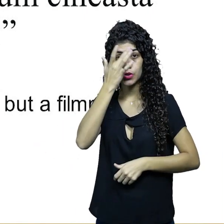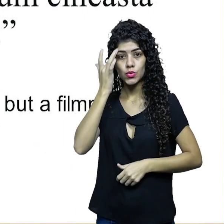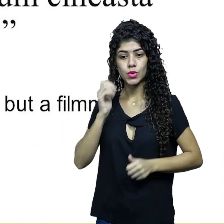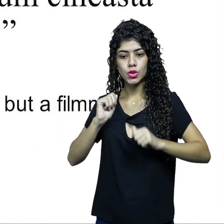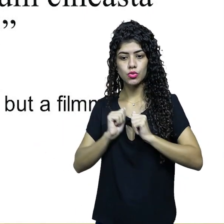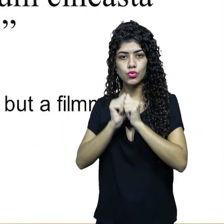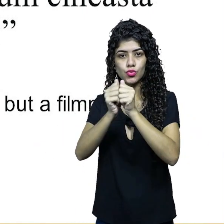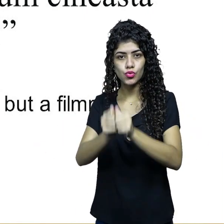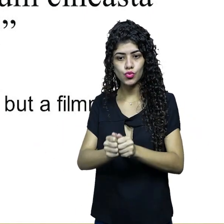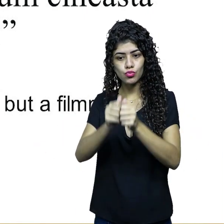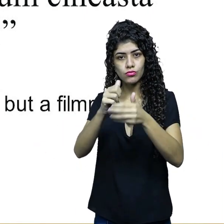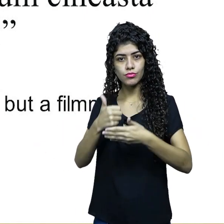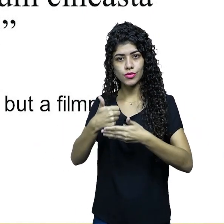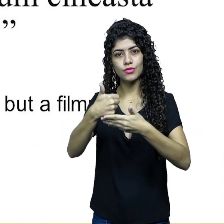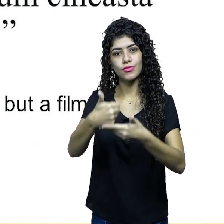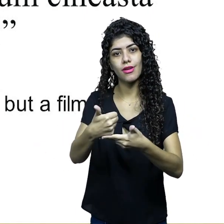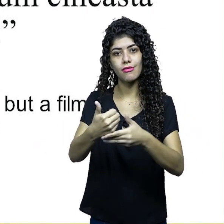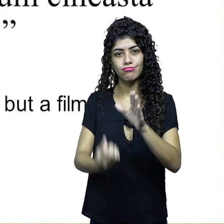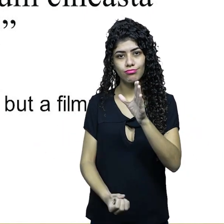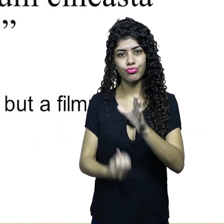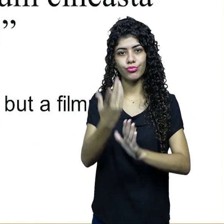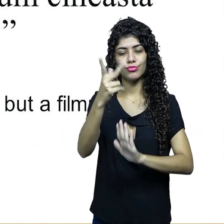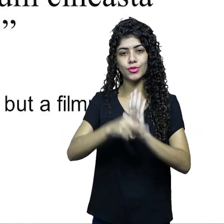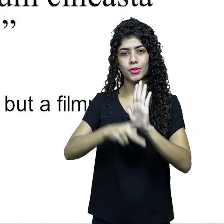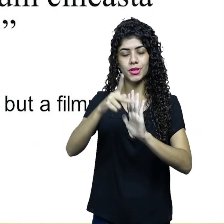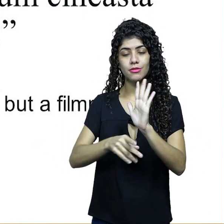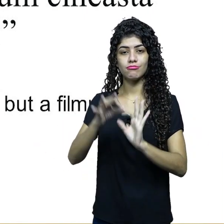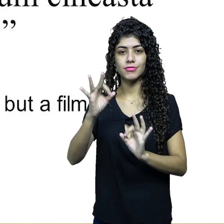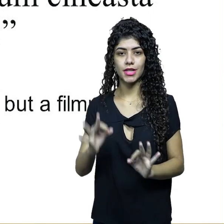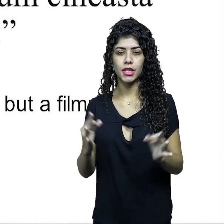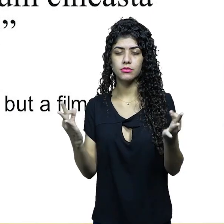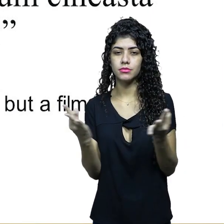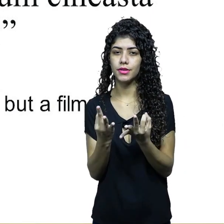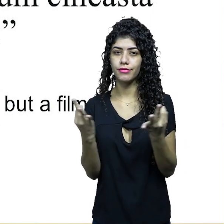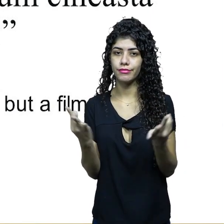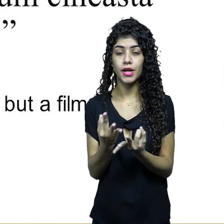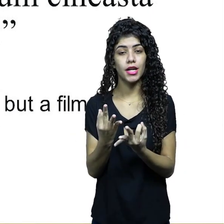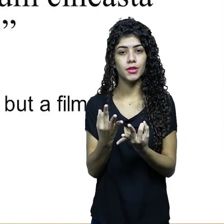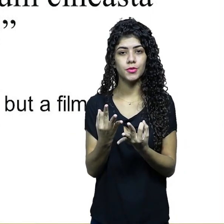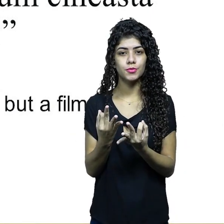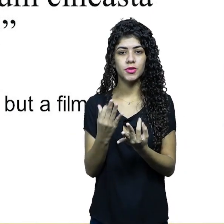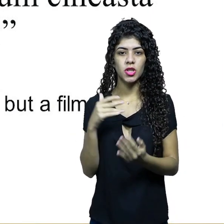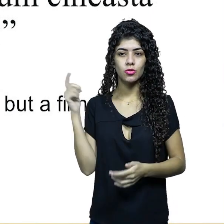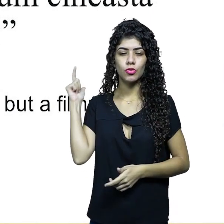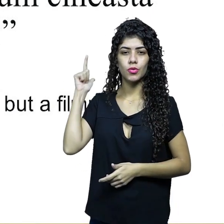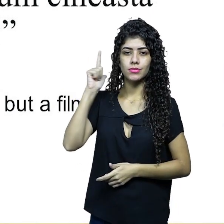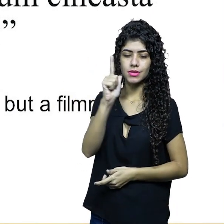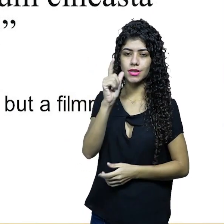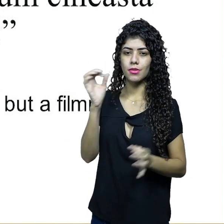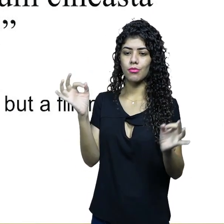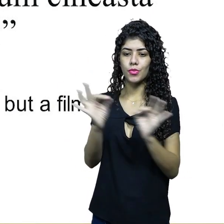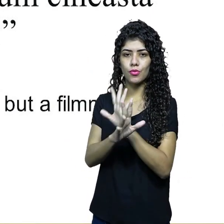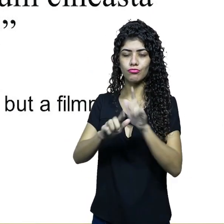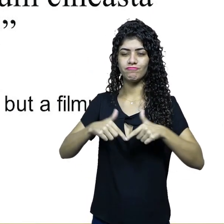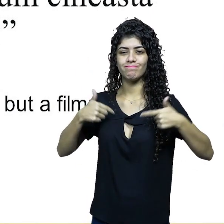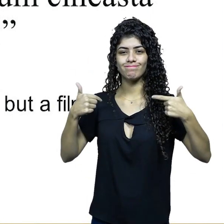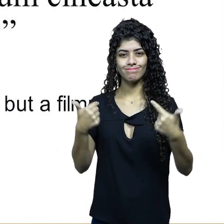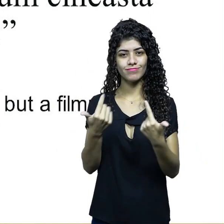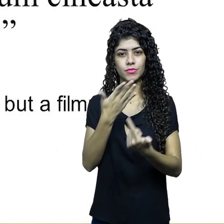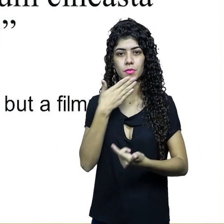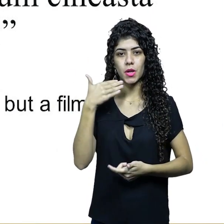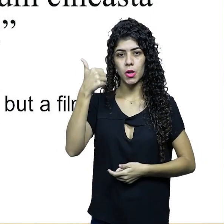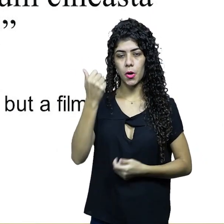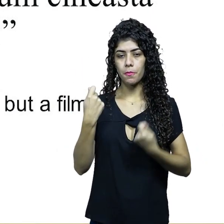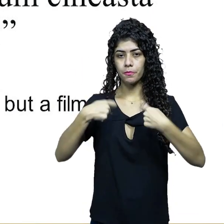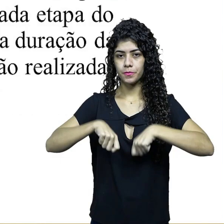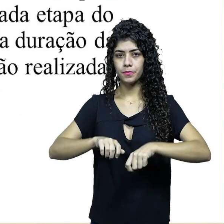você ali para fazer esse projeto dar certo. Para que o projeto chegue à sua conclusão da melhor maneira